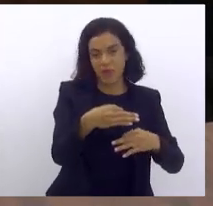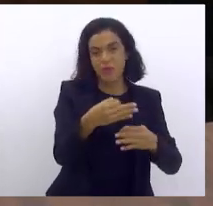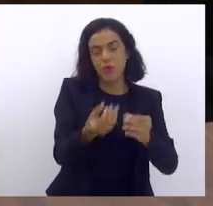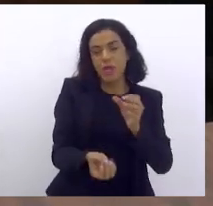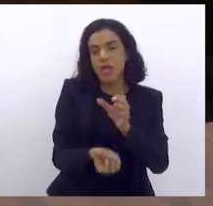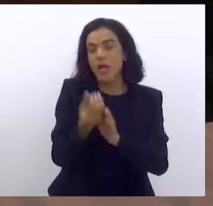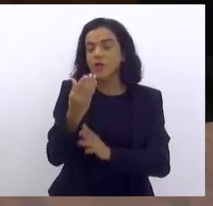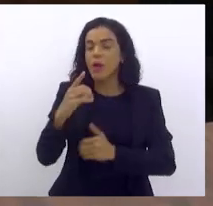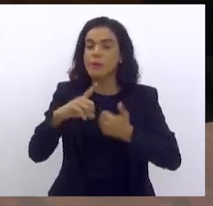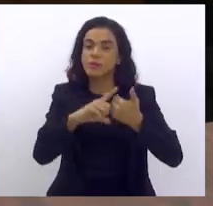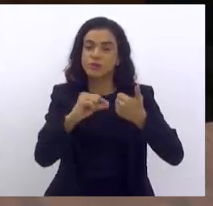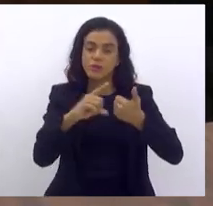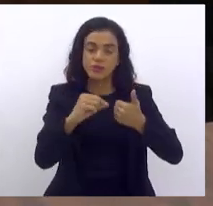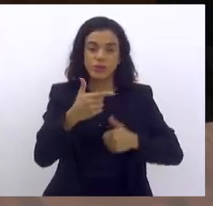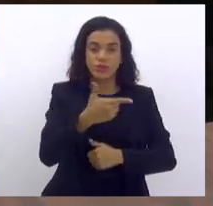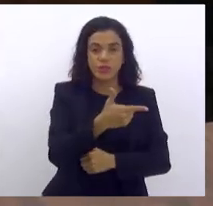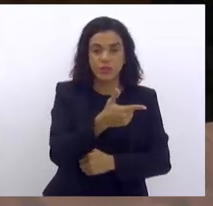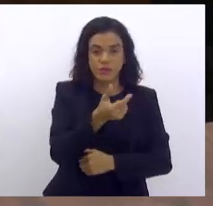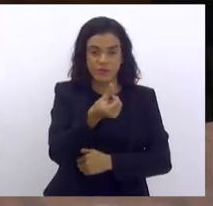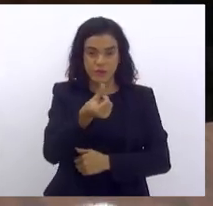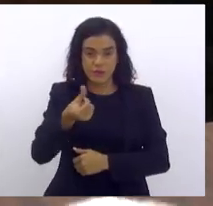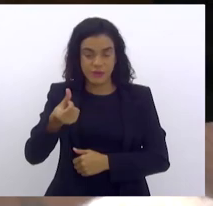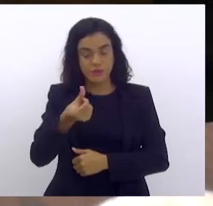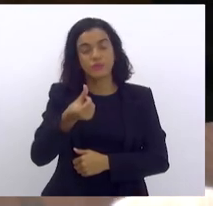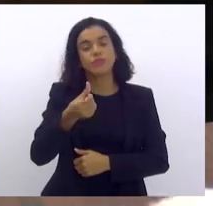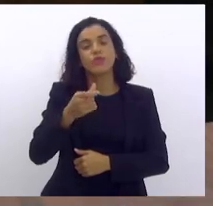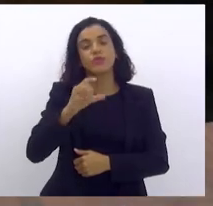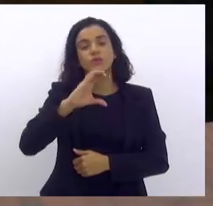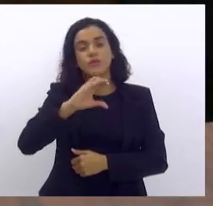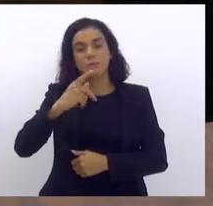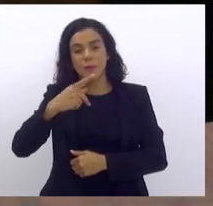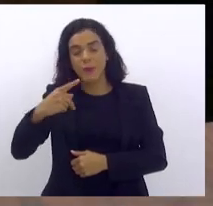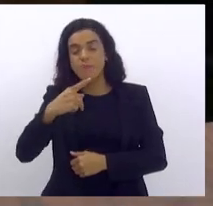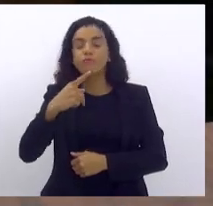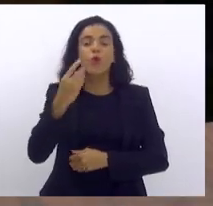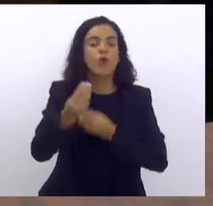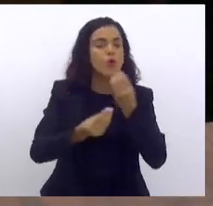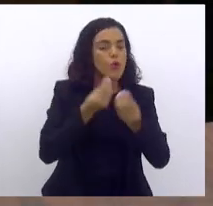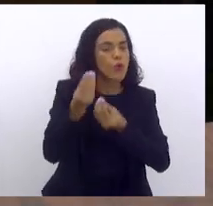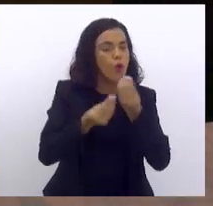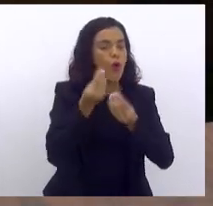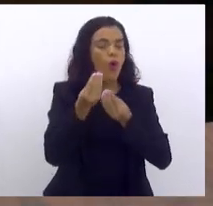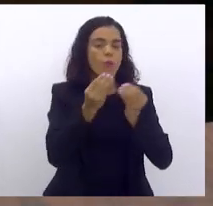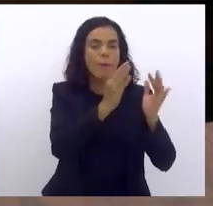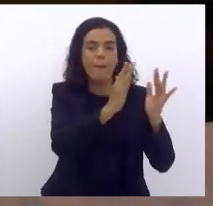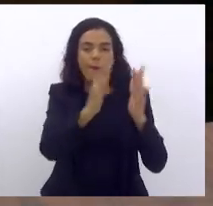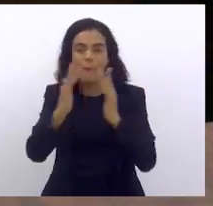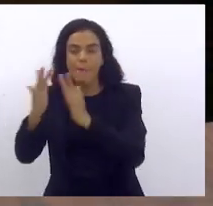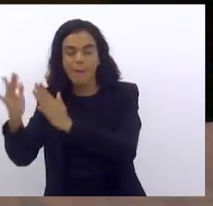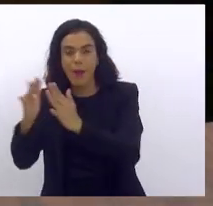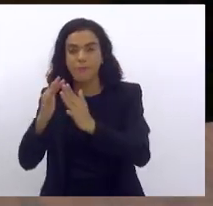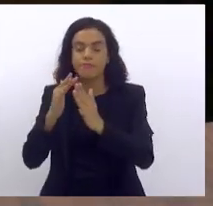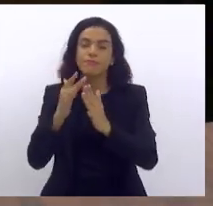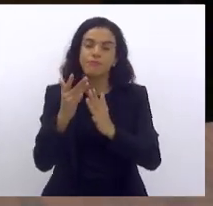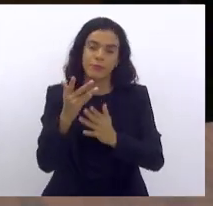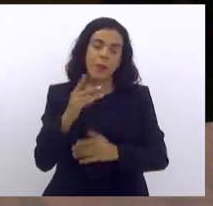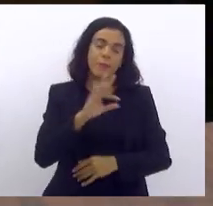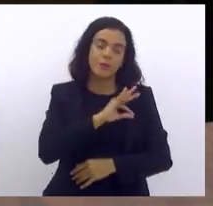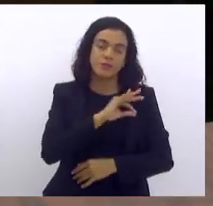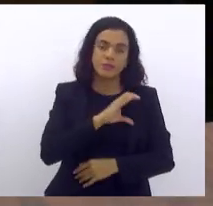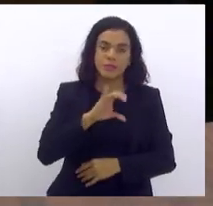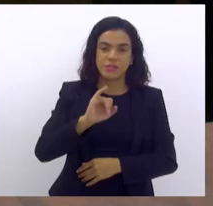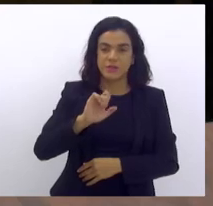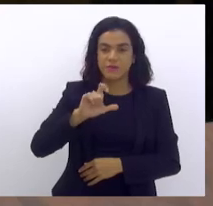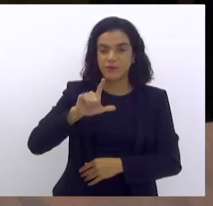artigo 226 do CPP, a observância do procedimento a ser feito pela Polícia Civil do Estado do Rio